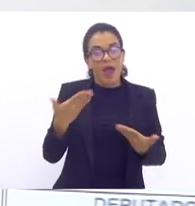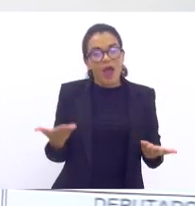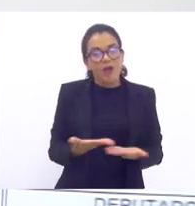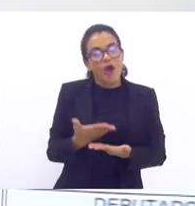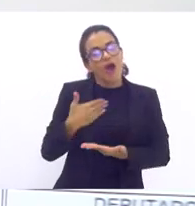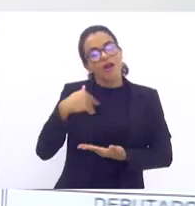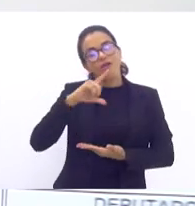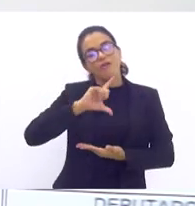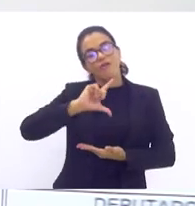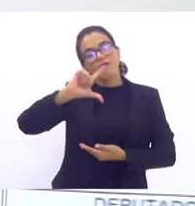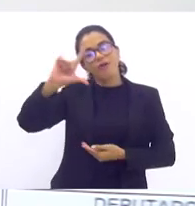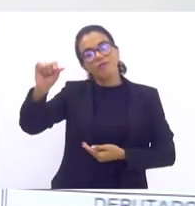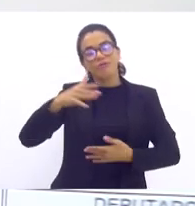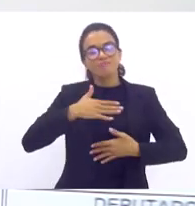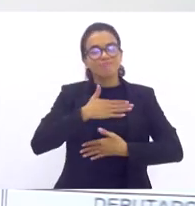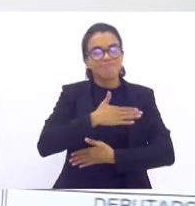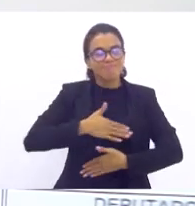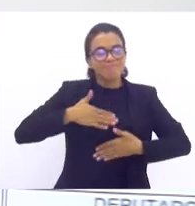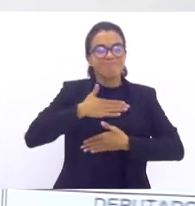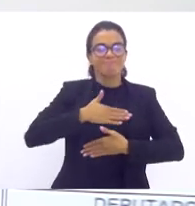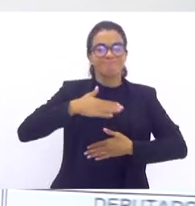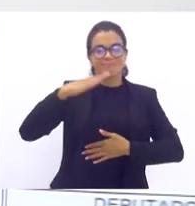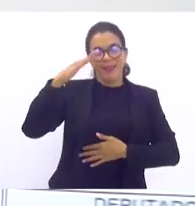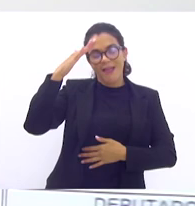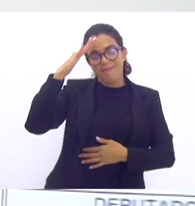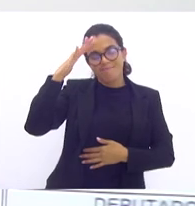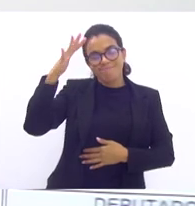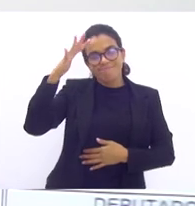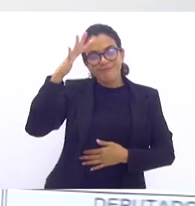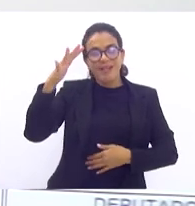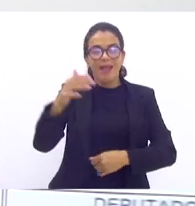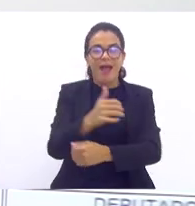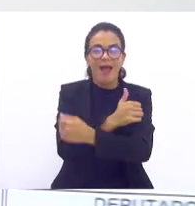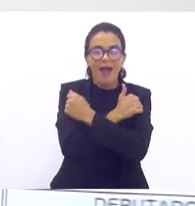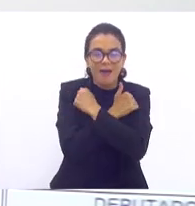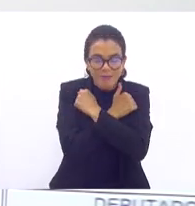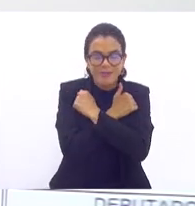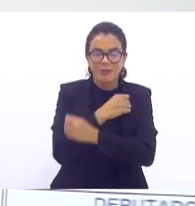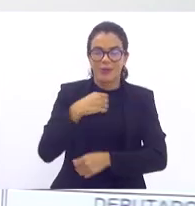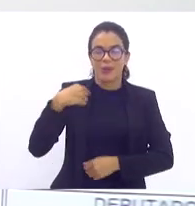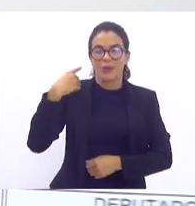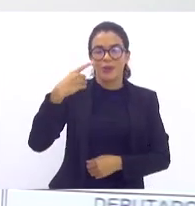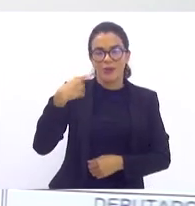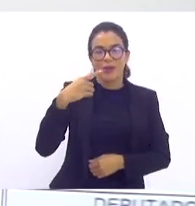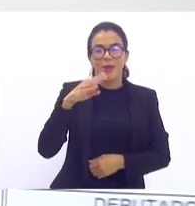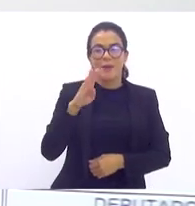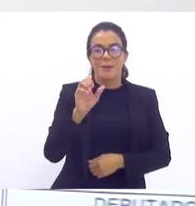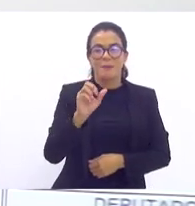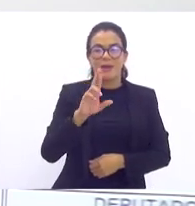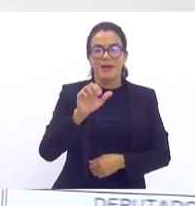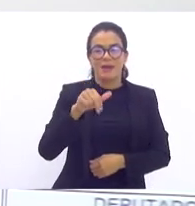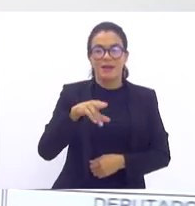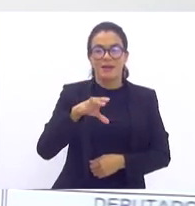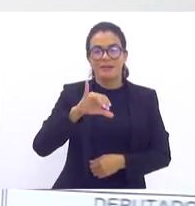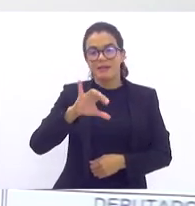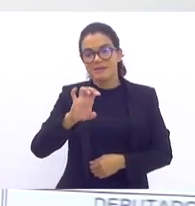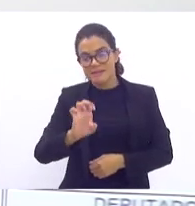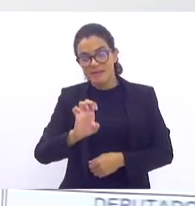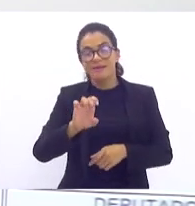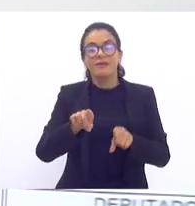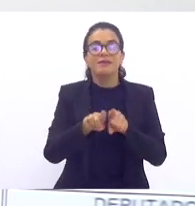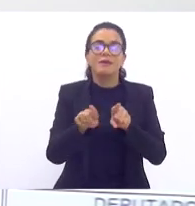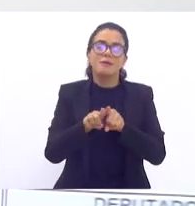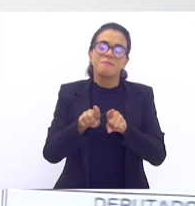muito feliz muito gratificado fiquei muito emocionado com seu abraço Doutora Berenice fiquei lisonjeado com as suas palavras